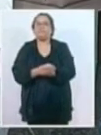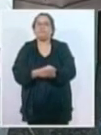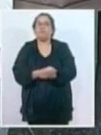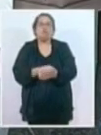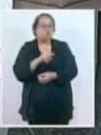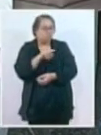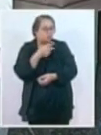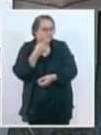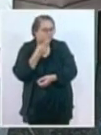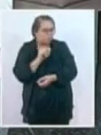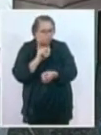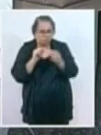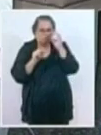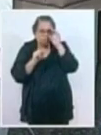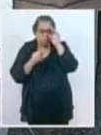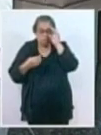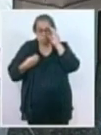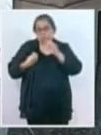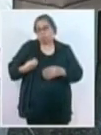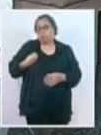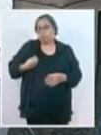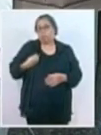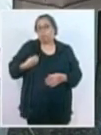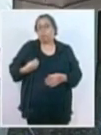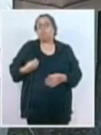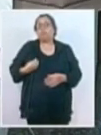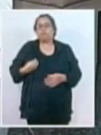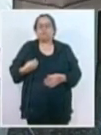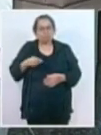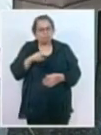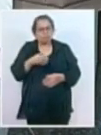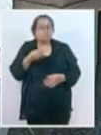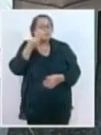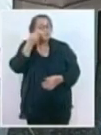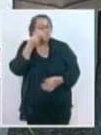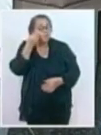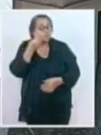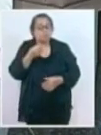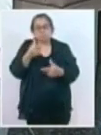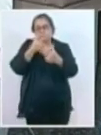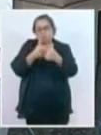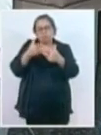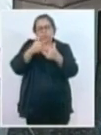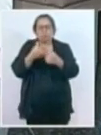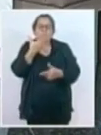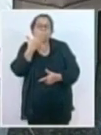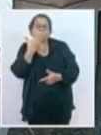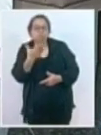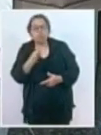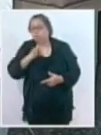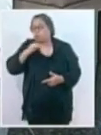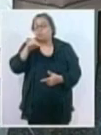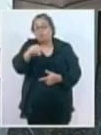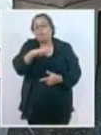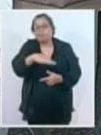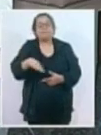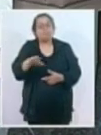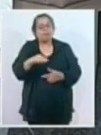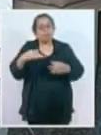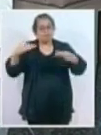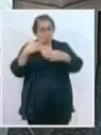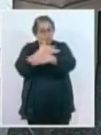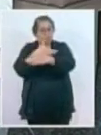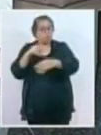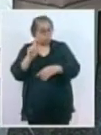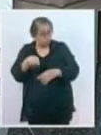colocou a questão que a vivência. Vocês, sim, vivenciaram as questões, a demanda, os problemas do trânsito ali,